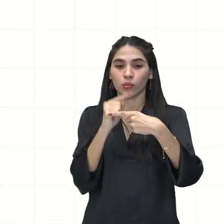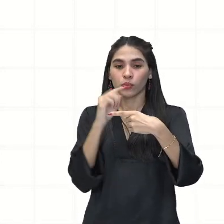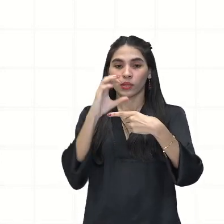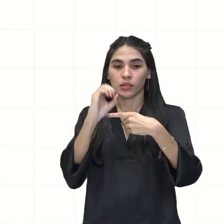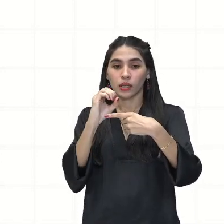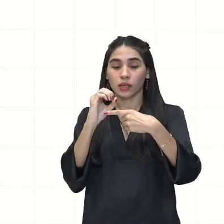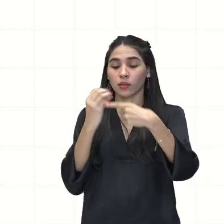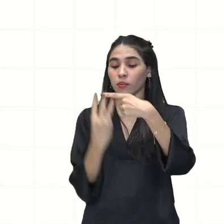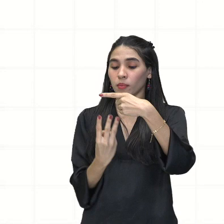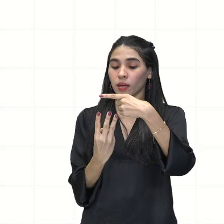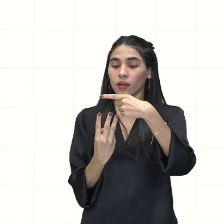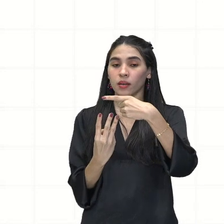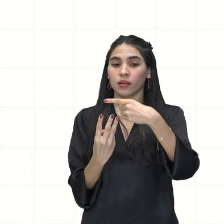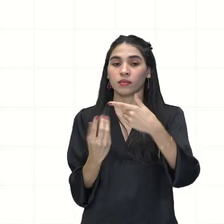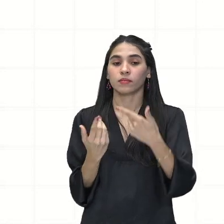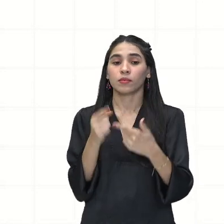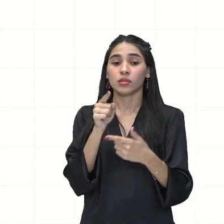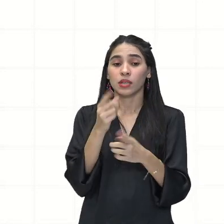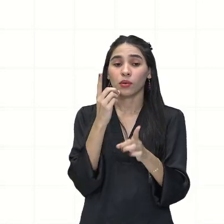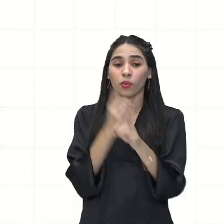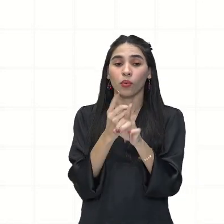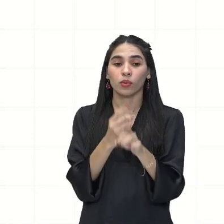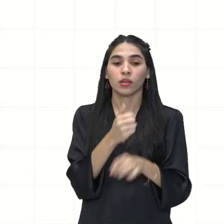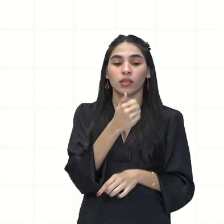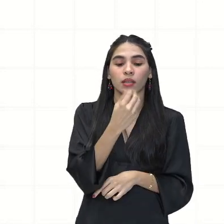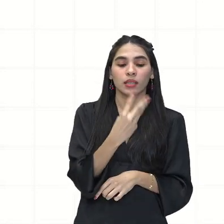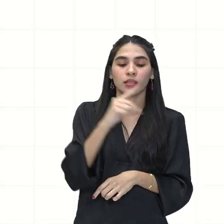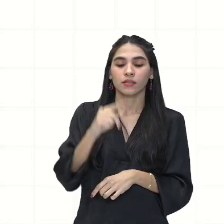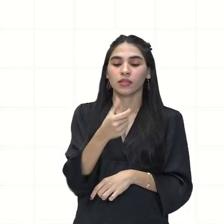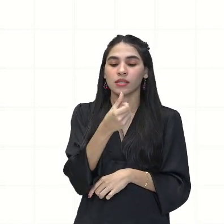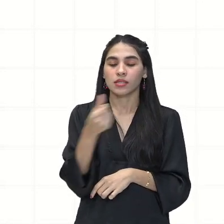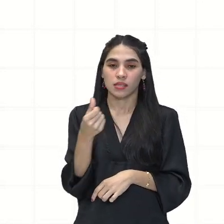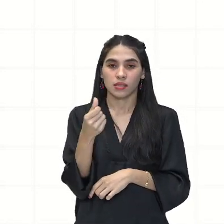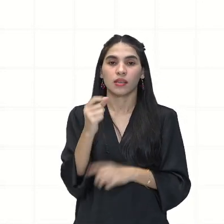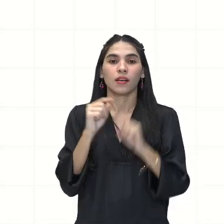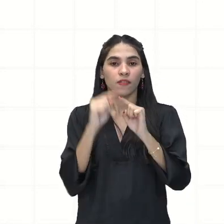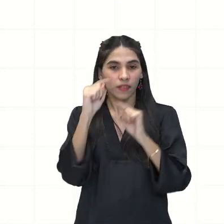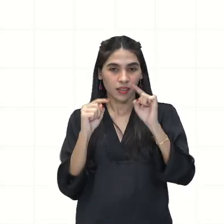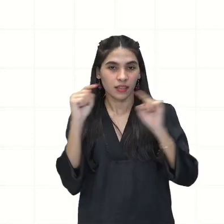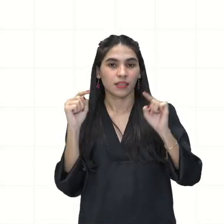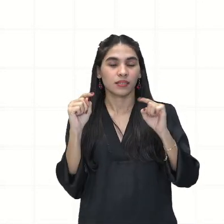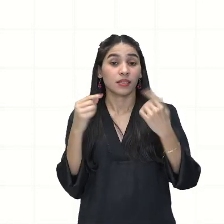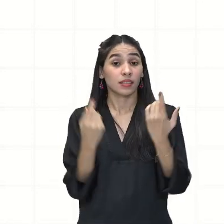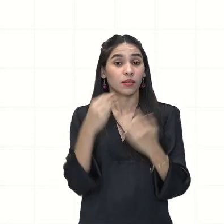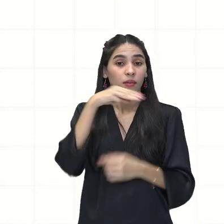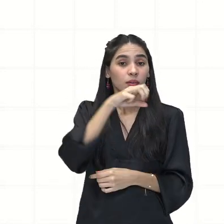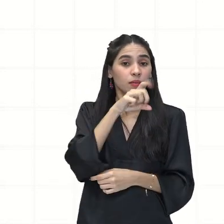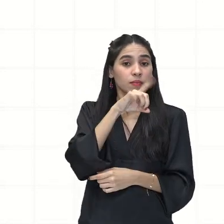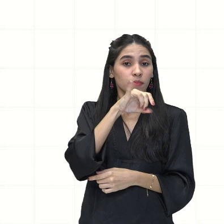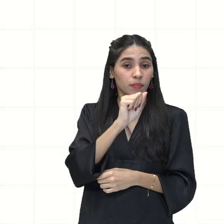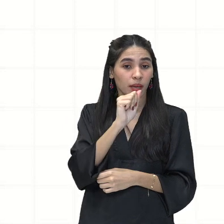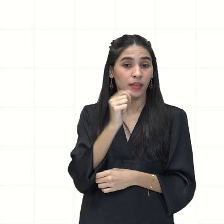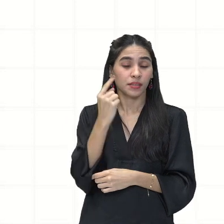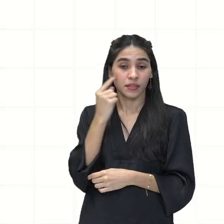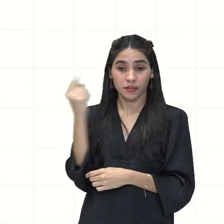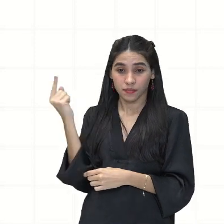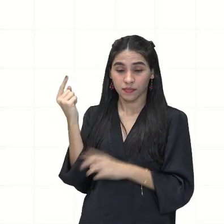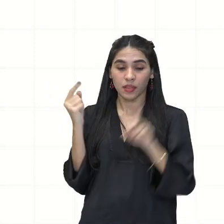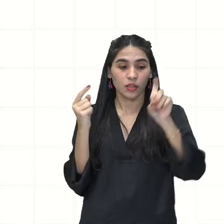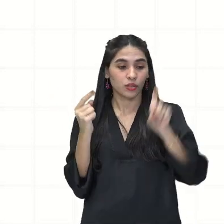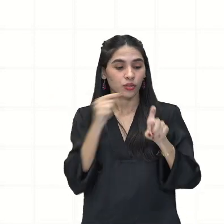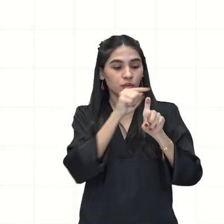nós encontramos, uma variância de 3,66. Então, a média, nesse caso